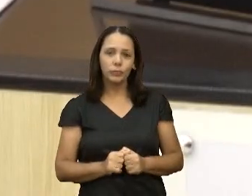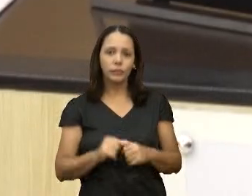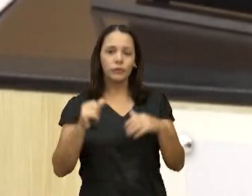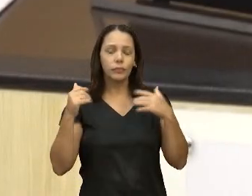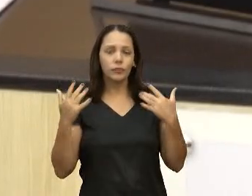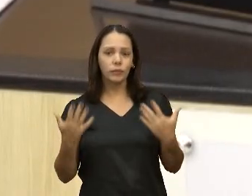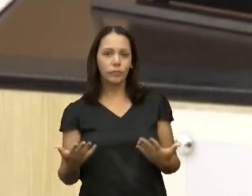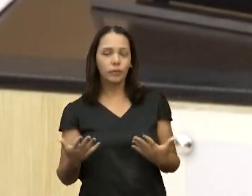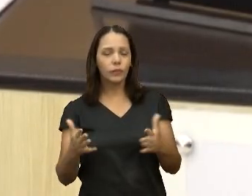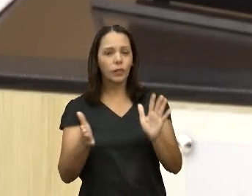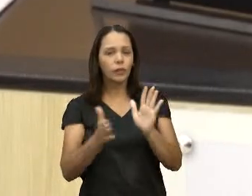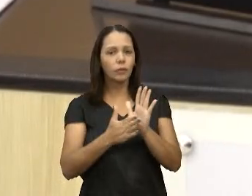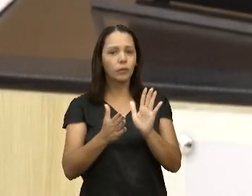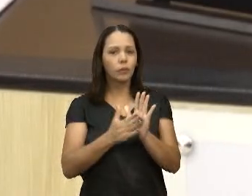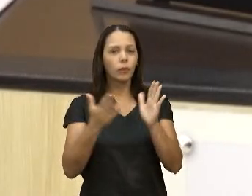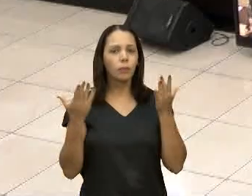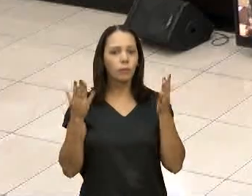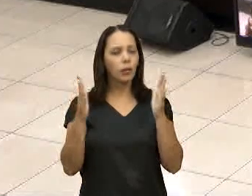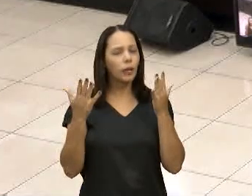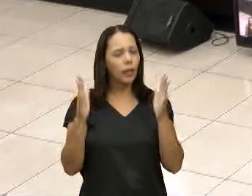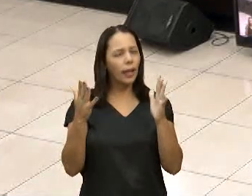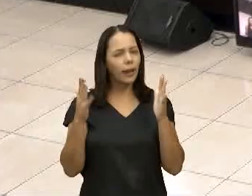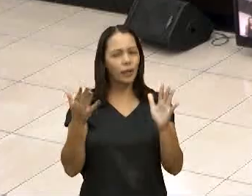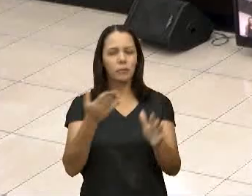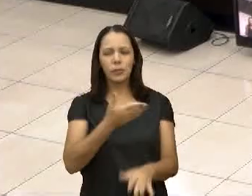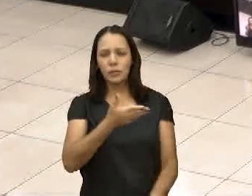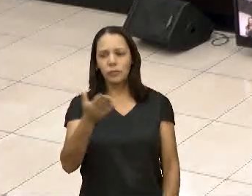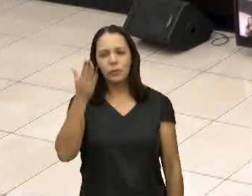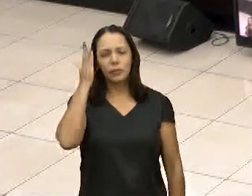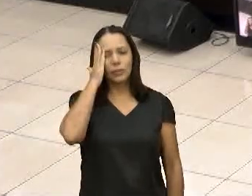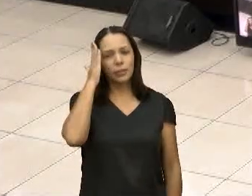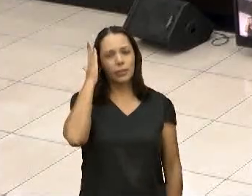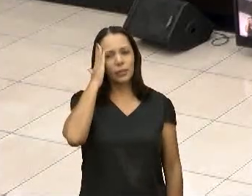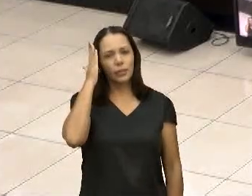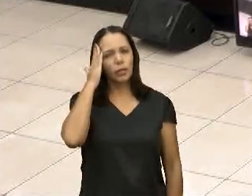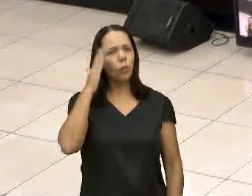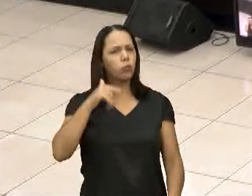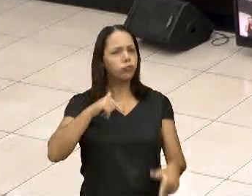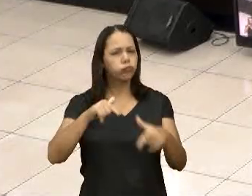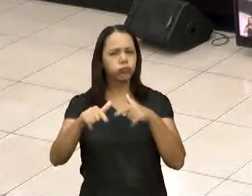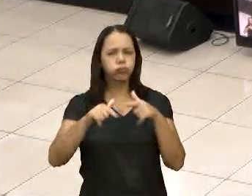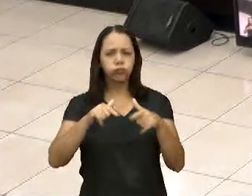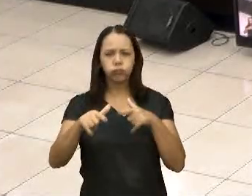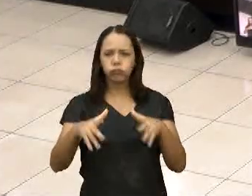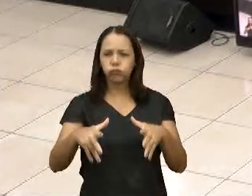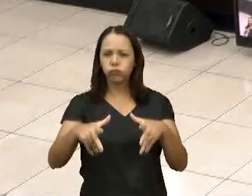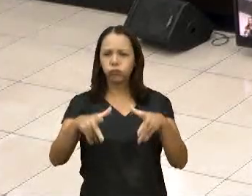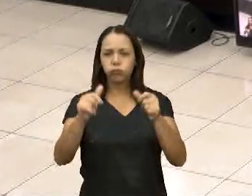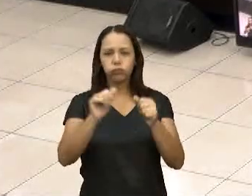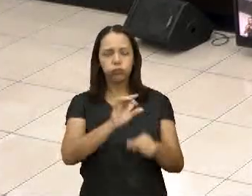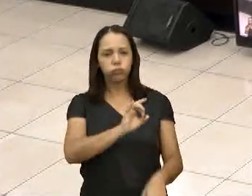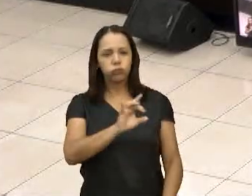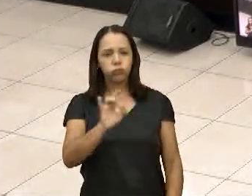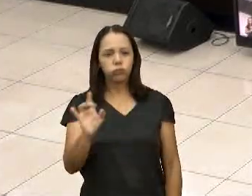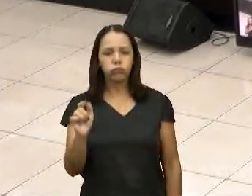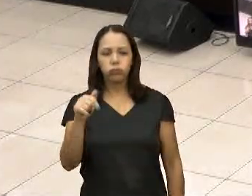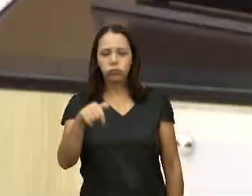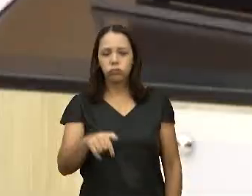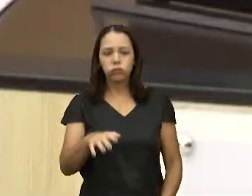Então, parabéns a vocês. Vocês sabem o trabalho belíssimo que vocês realizam na nossa